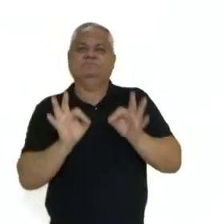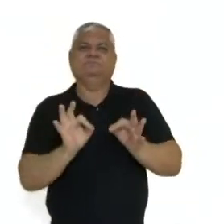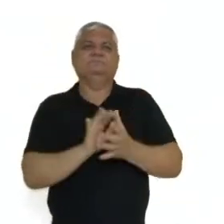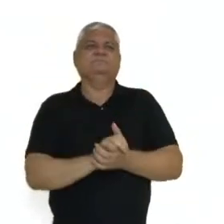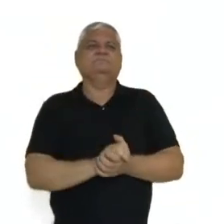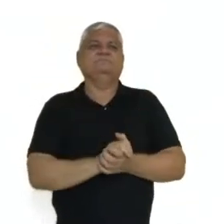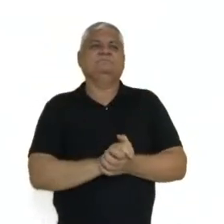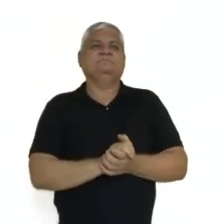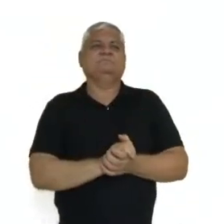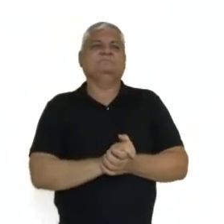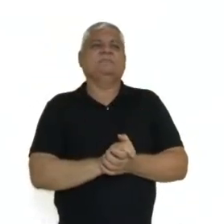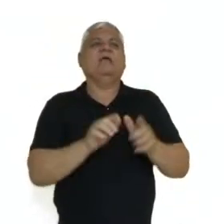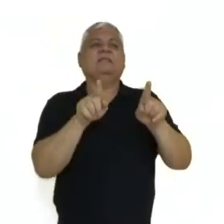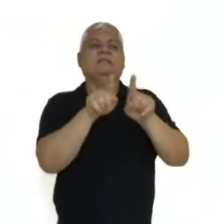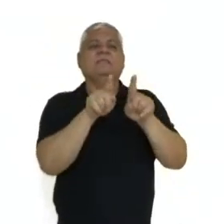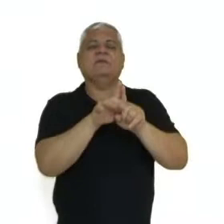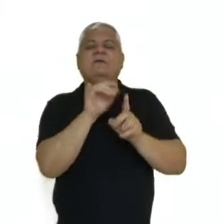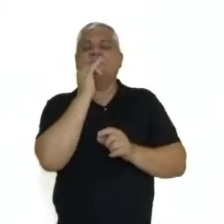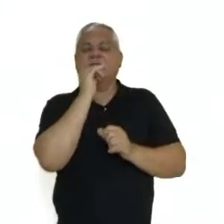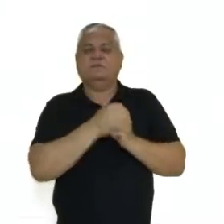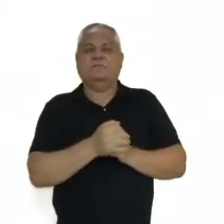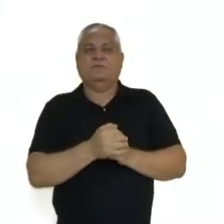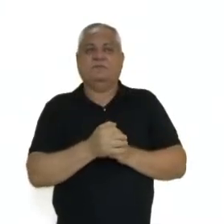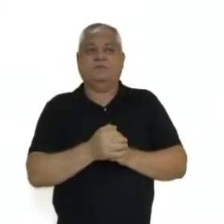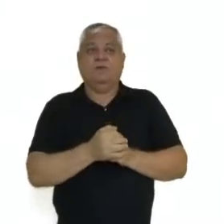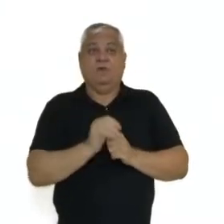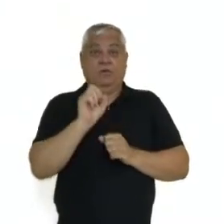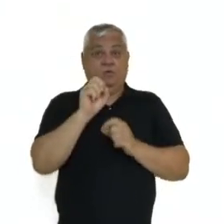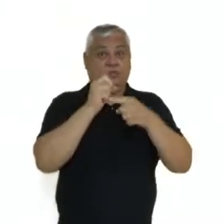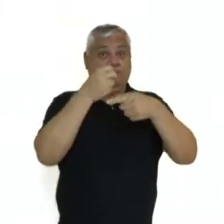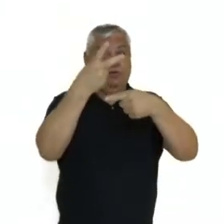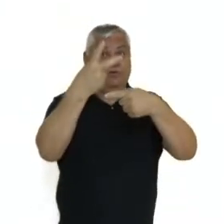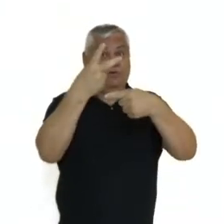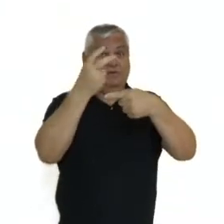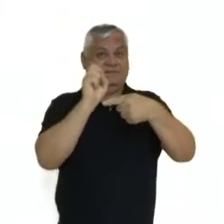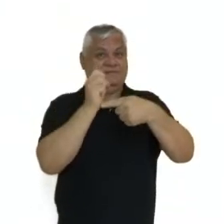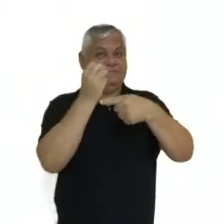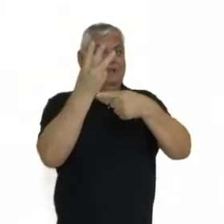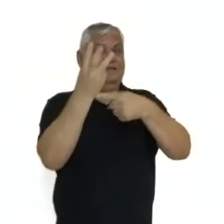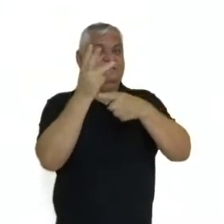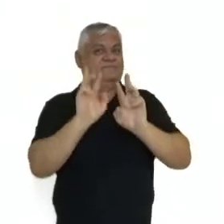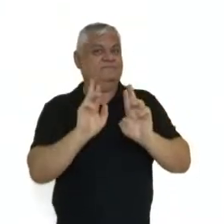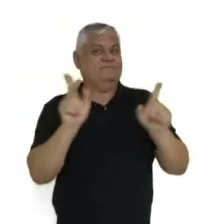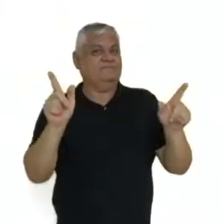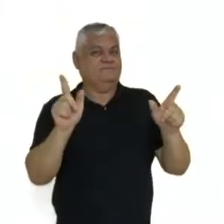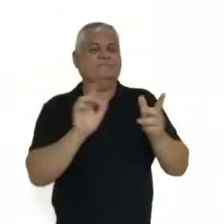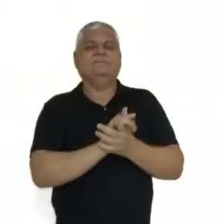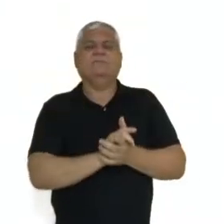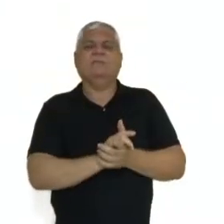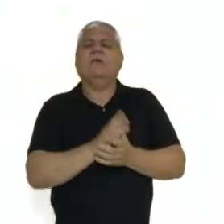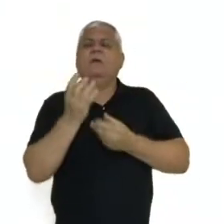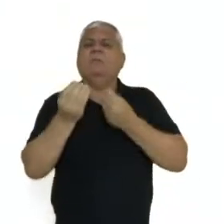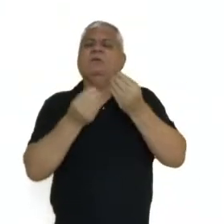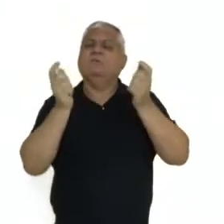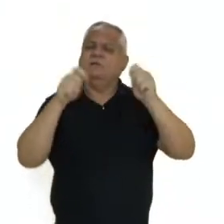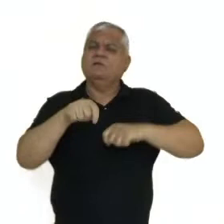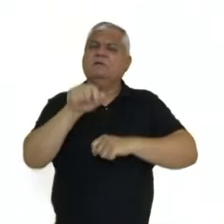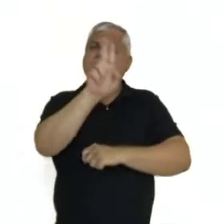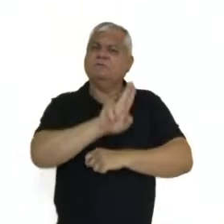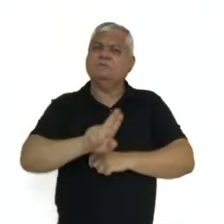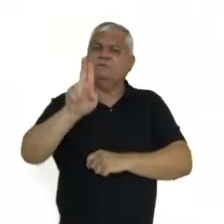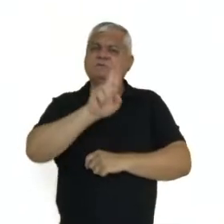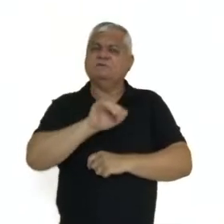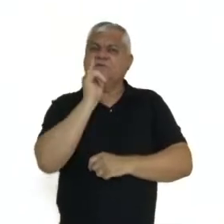+ y a partir do quadrado e do cubo eu tenho regrinhas diferentes se eu posso usar